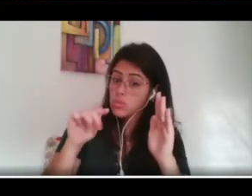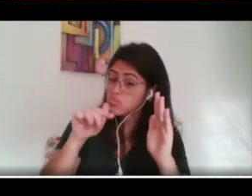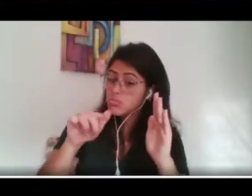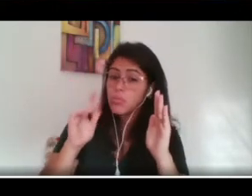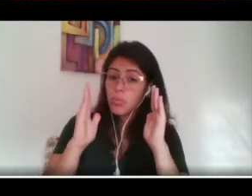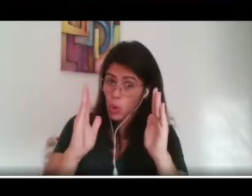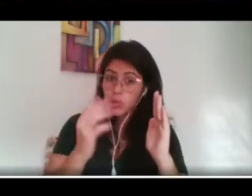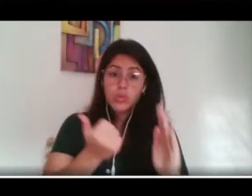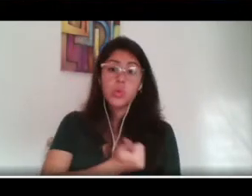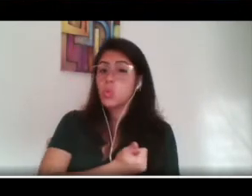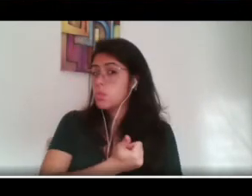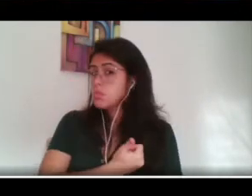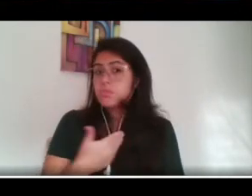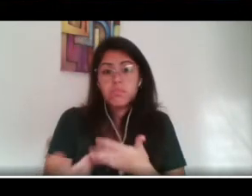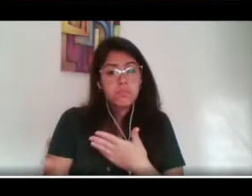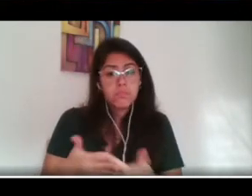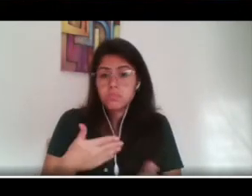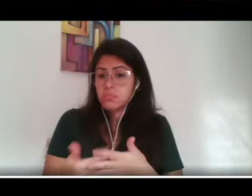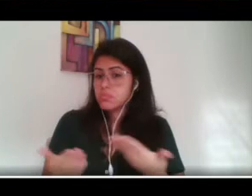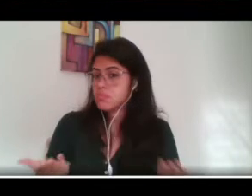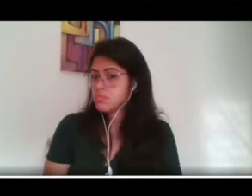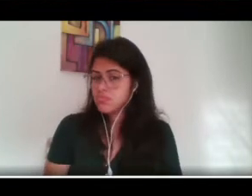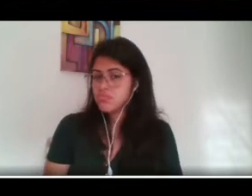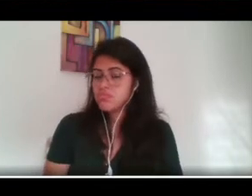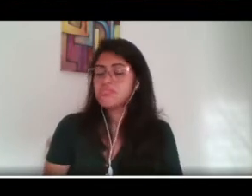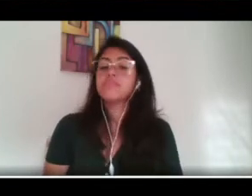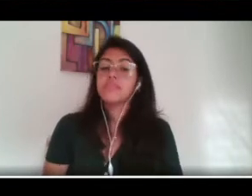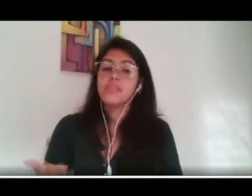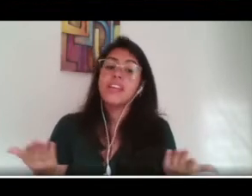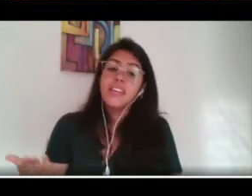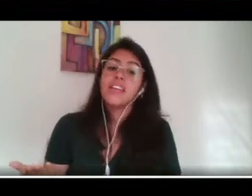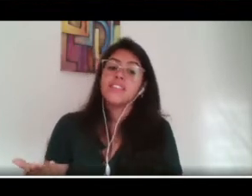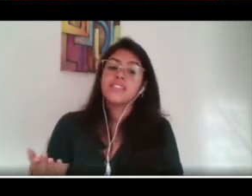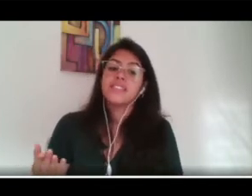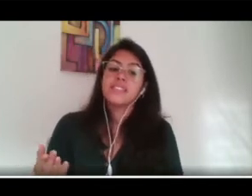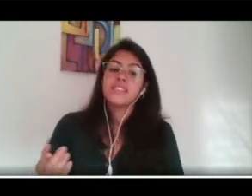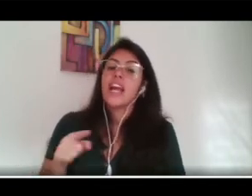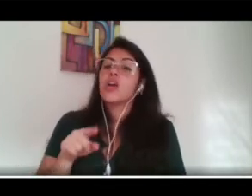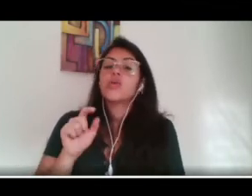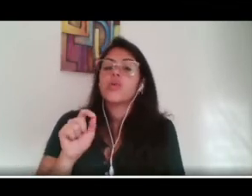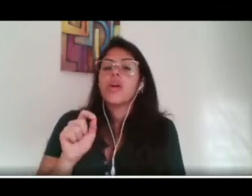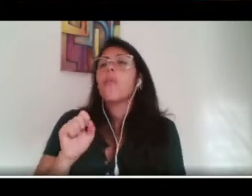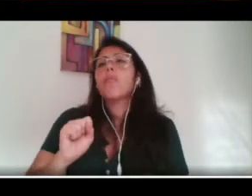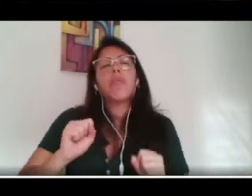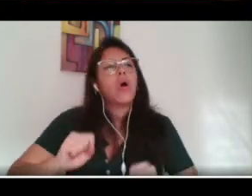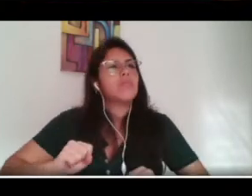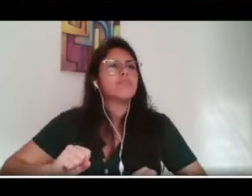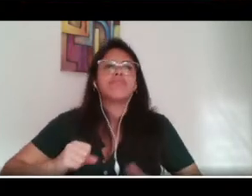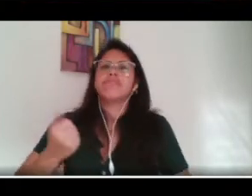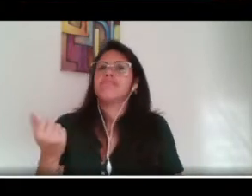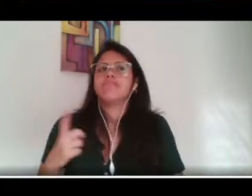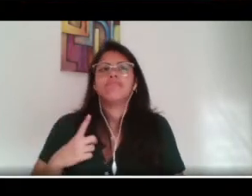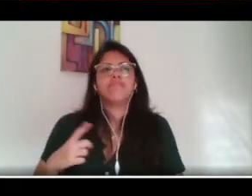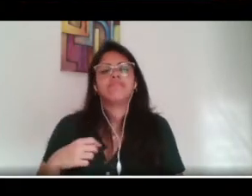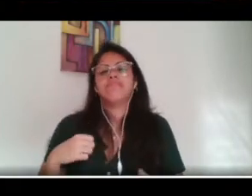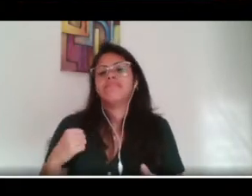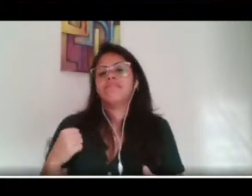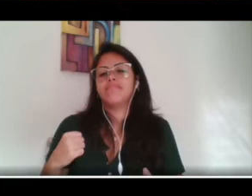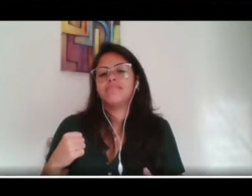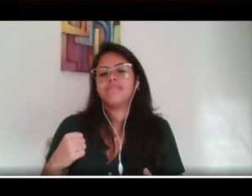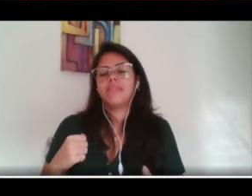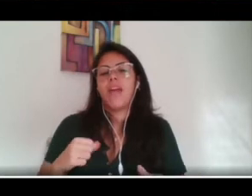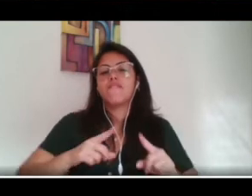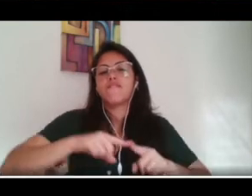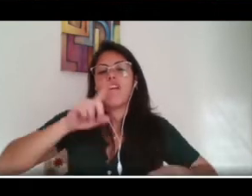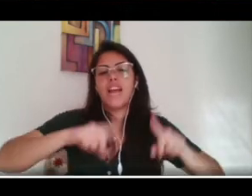número. E ele varia no tempo para esse movimento apresentado no problema. Então,